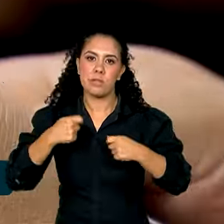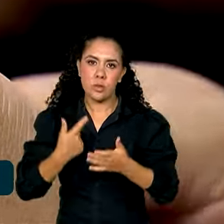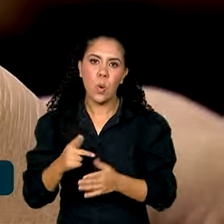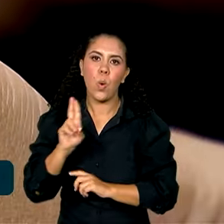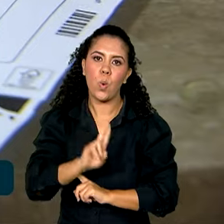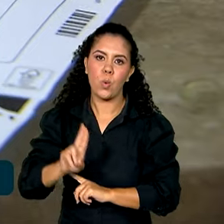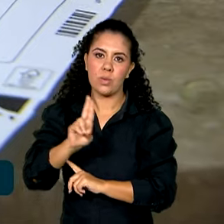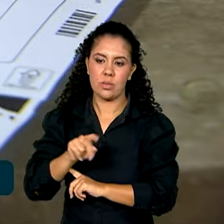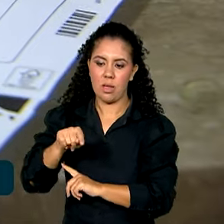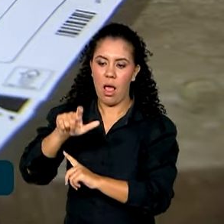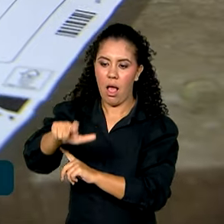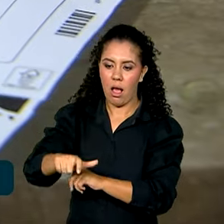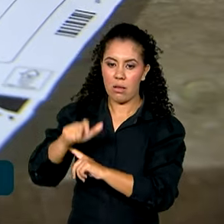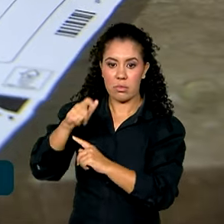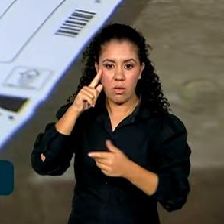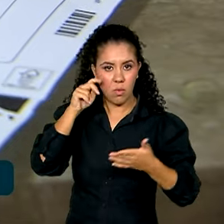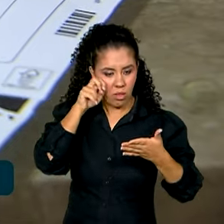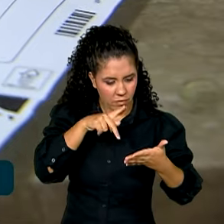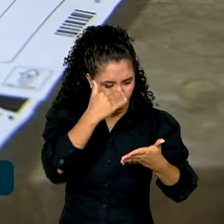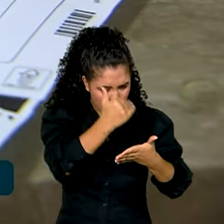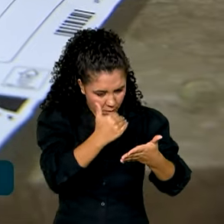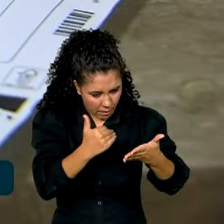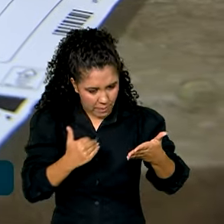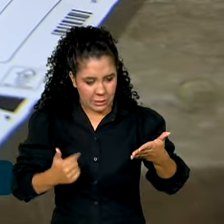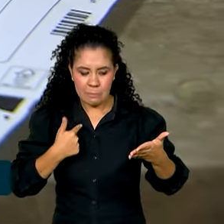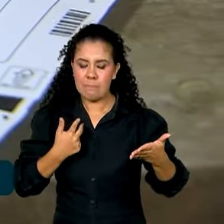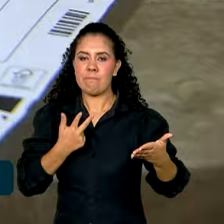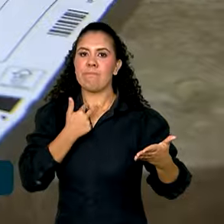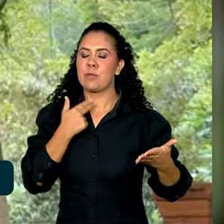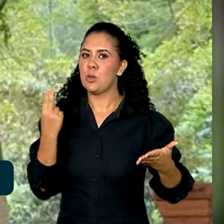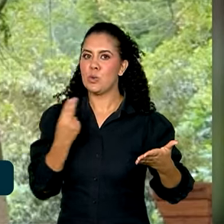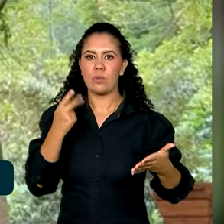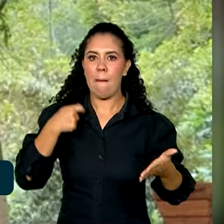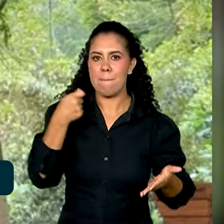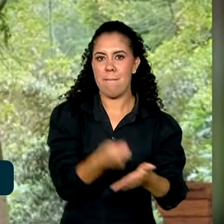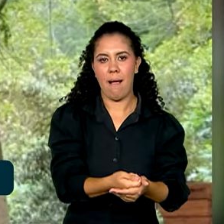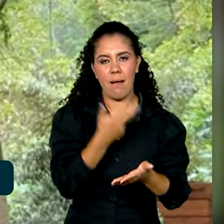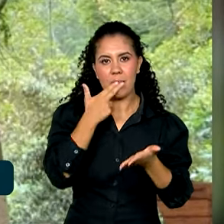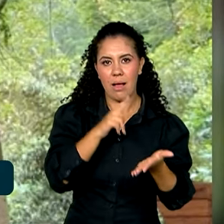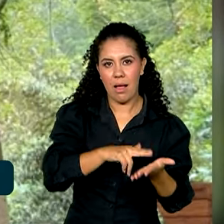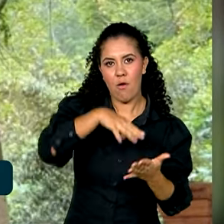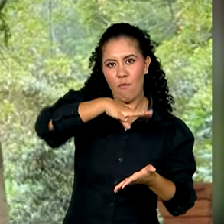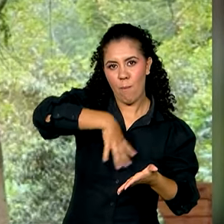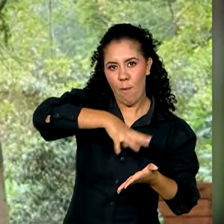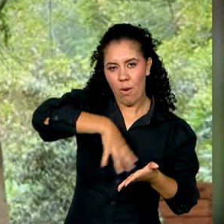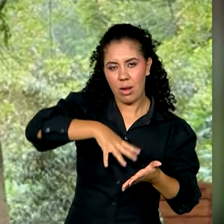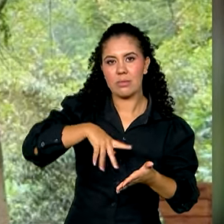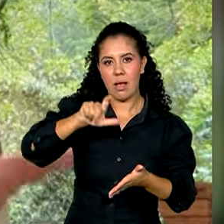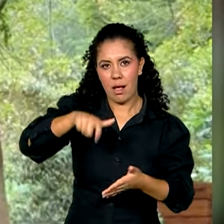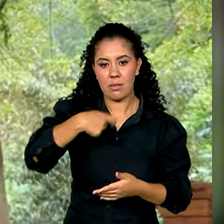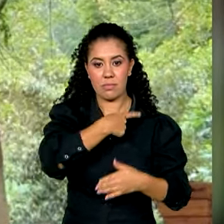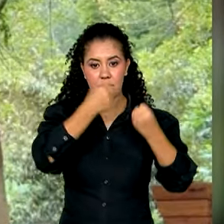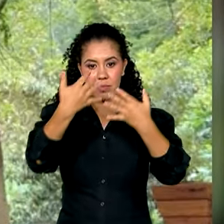as contas viu que seria impossível quitar a fatura e preferiu pedir dinheiro emprestado um mês antes eu tinha retornado das férias